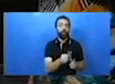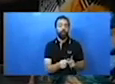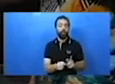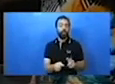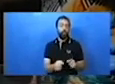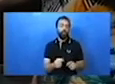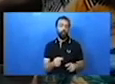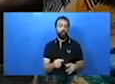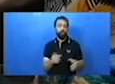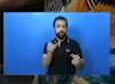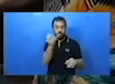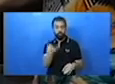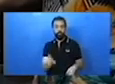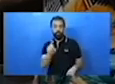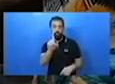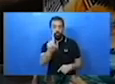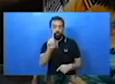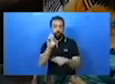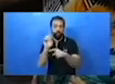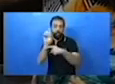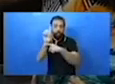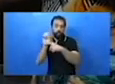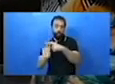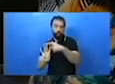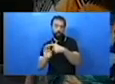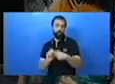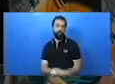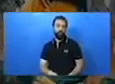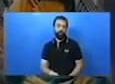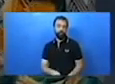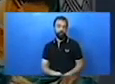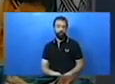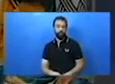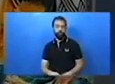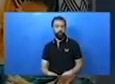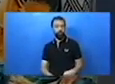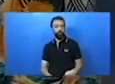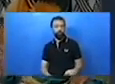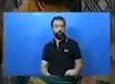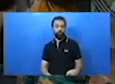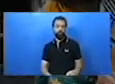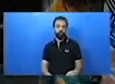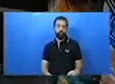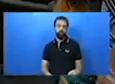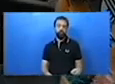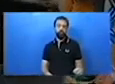eu tenho 1/4. Eu dividi por 4 e peguei uma